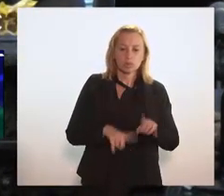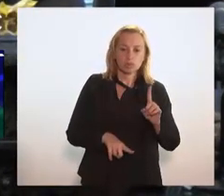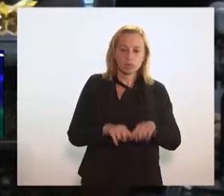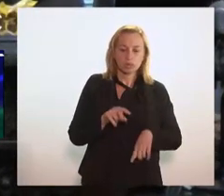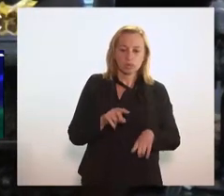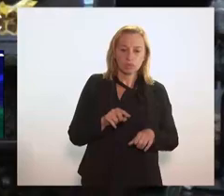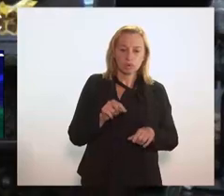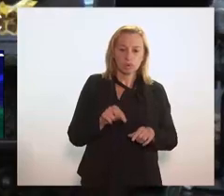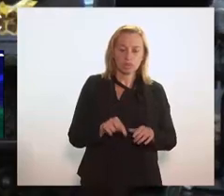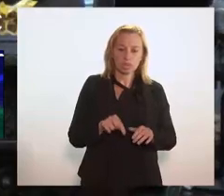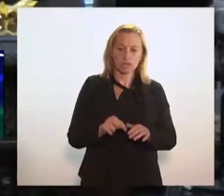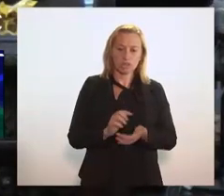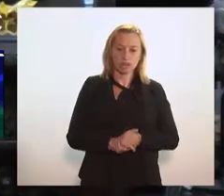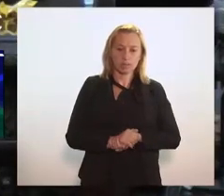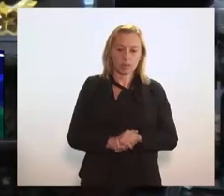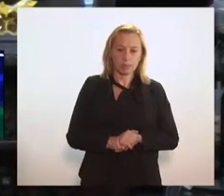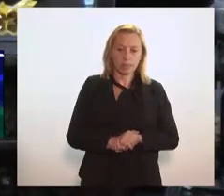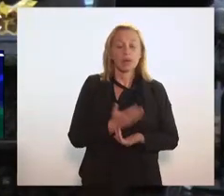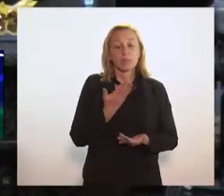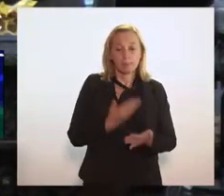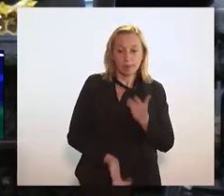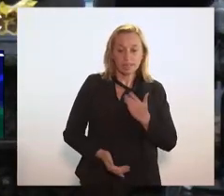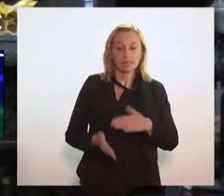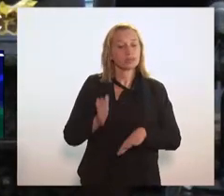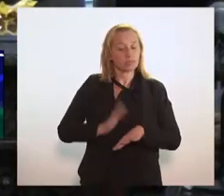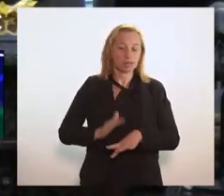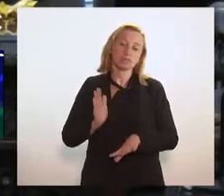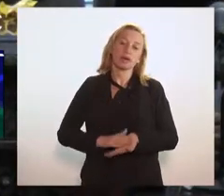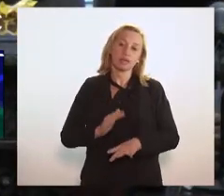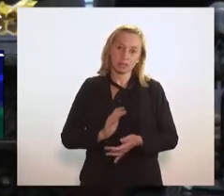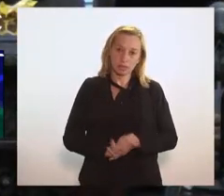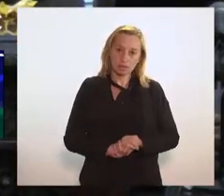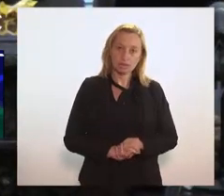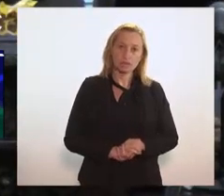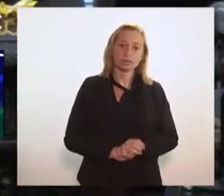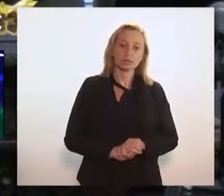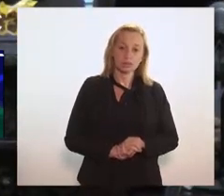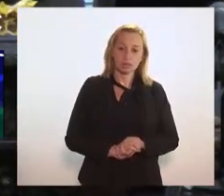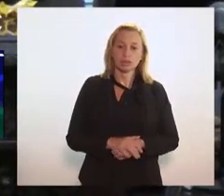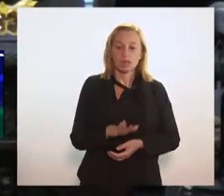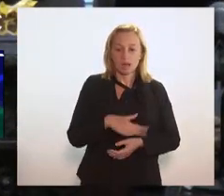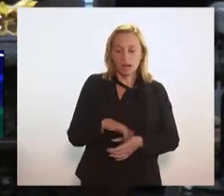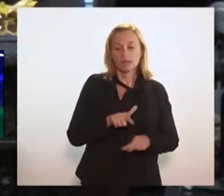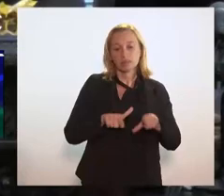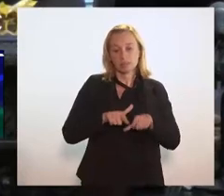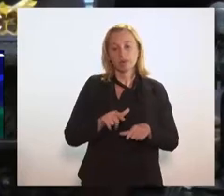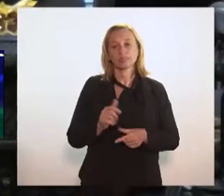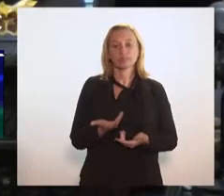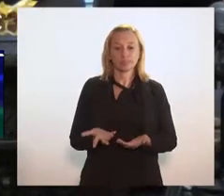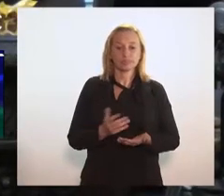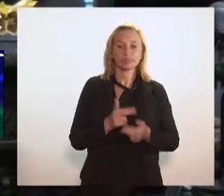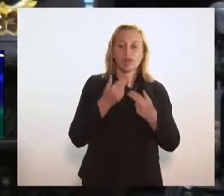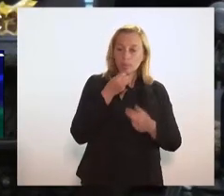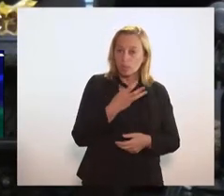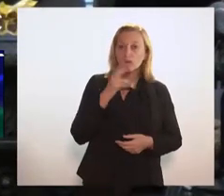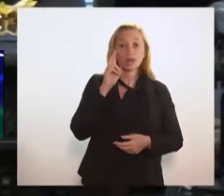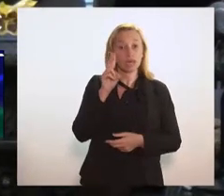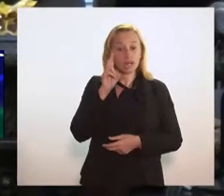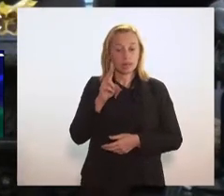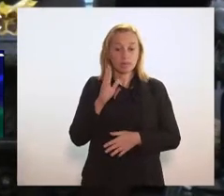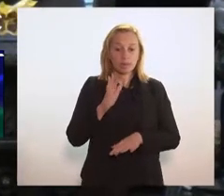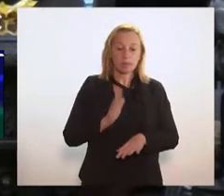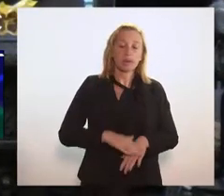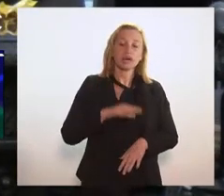se creditando e a gente perdendo cada dia mais mercado interno. É bom que a gente lembre, mais